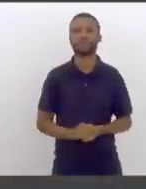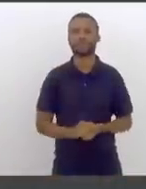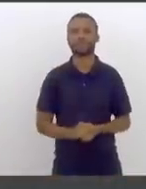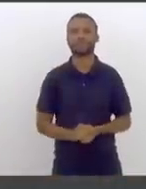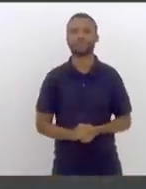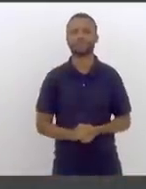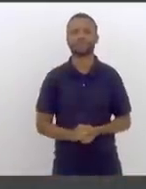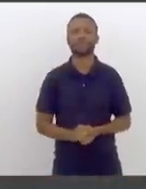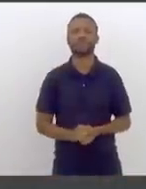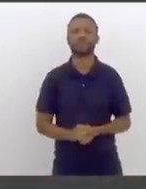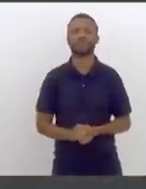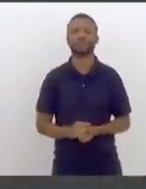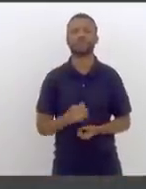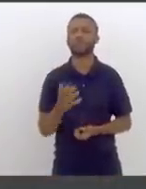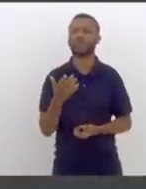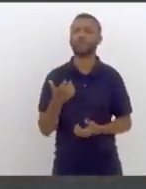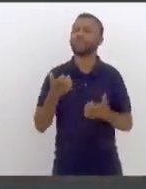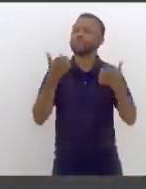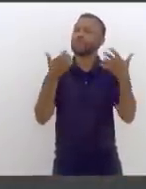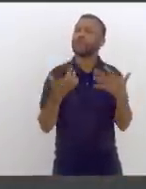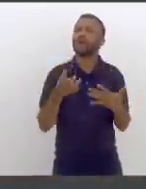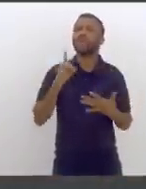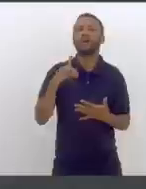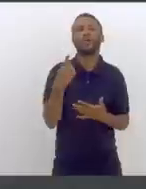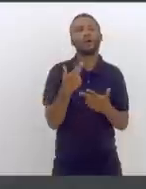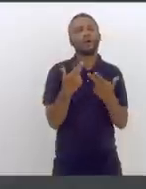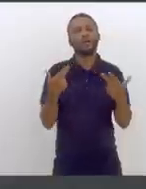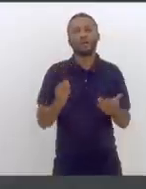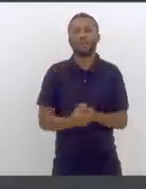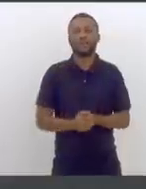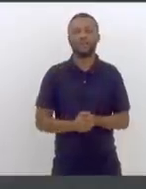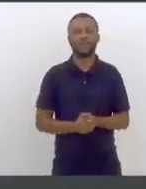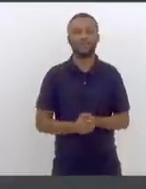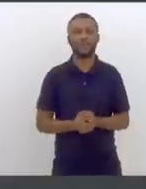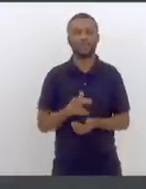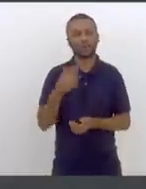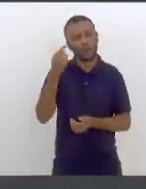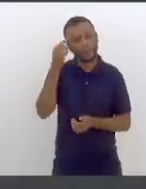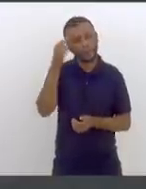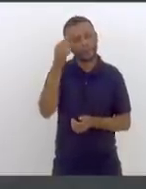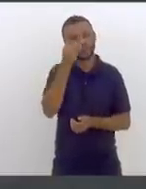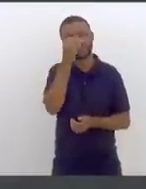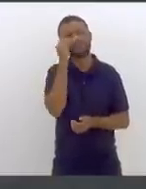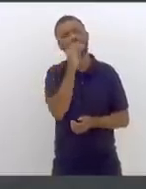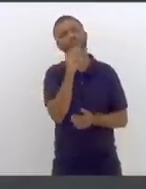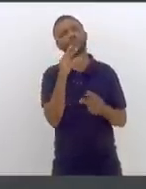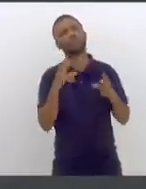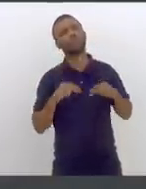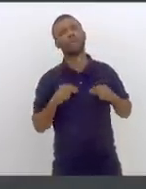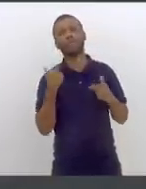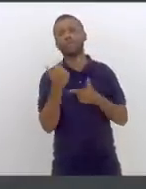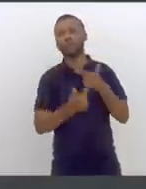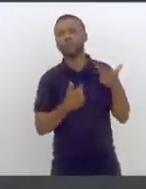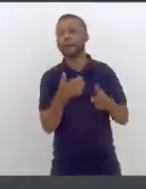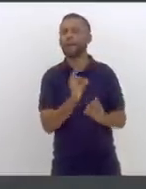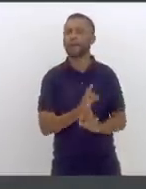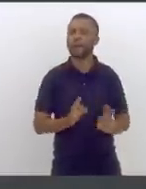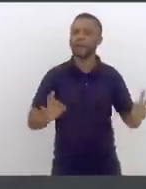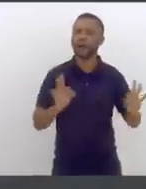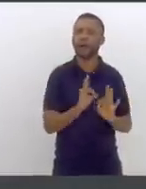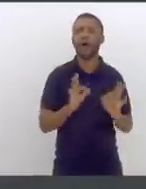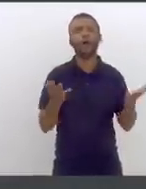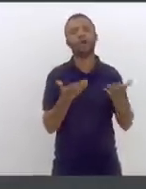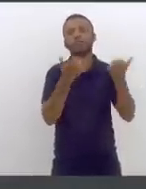senão eh eh eu queria só falar uma coisa Senhor eu não pensei em desmerecer o seu trabalho um minuto